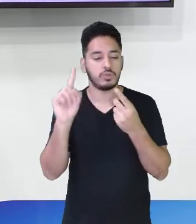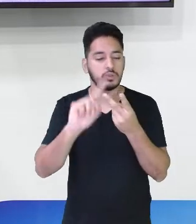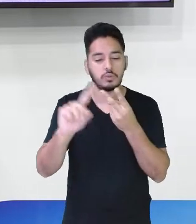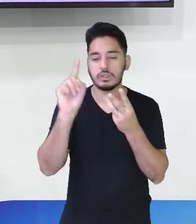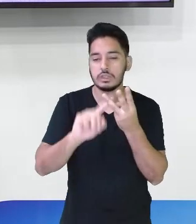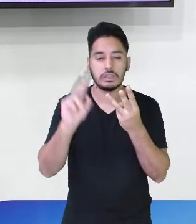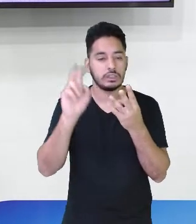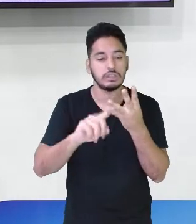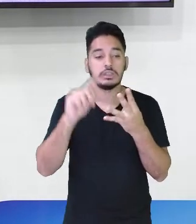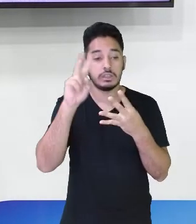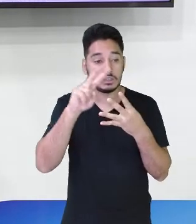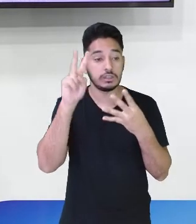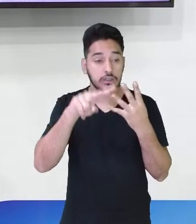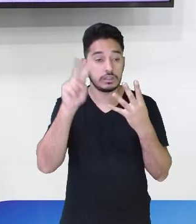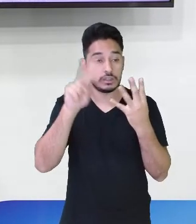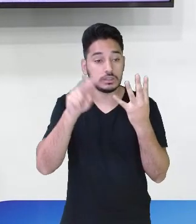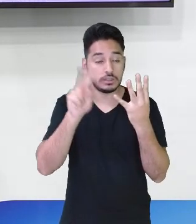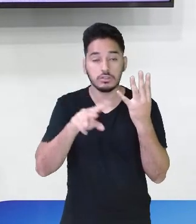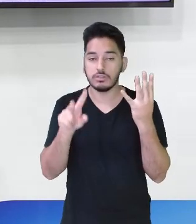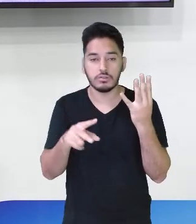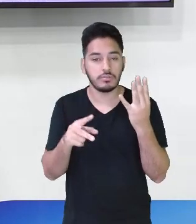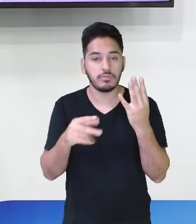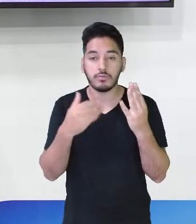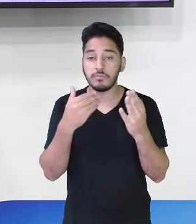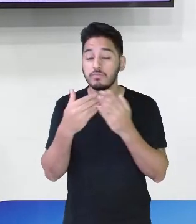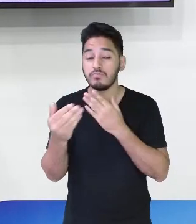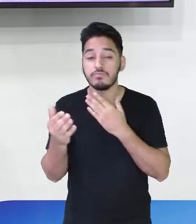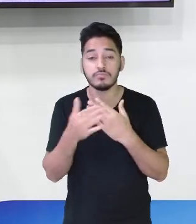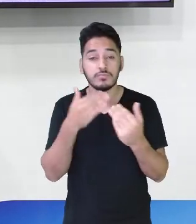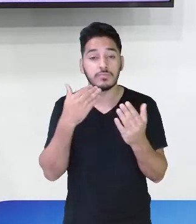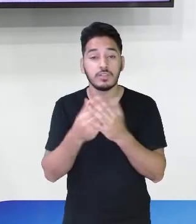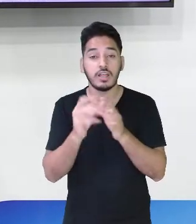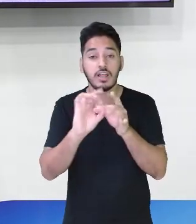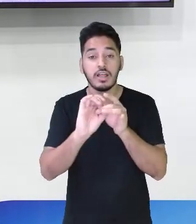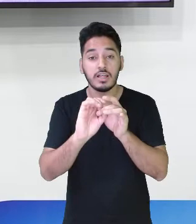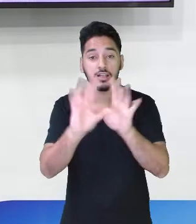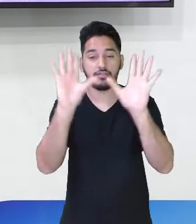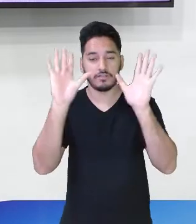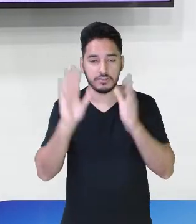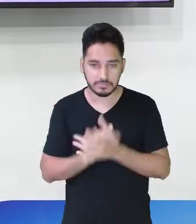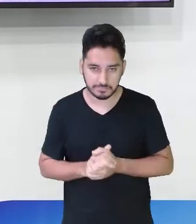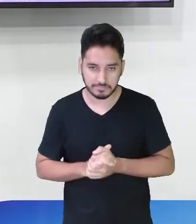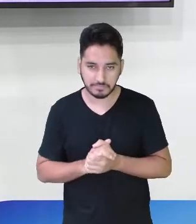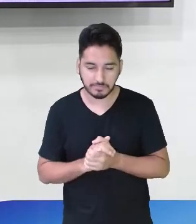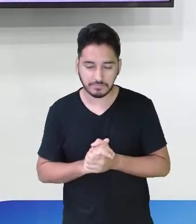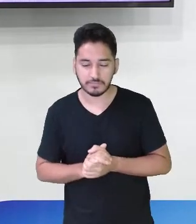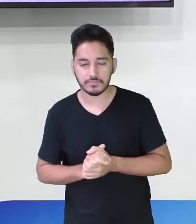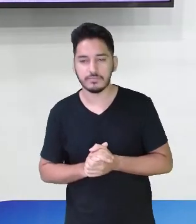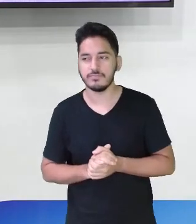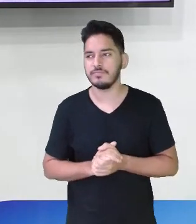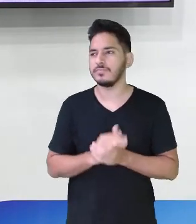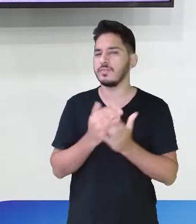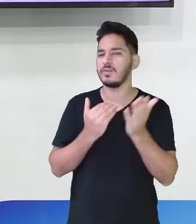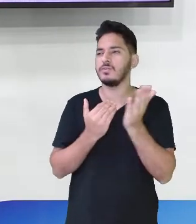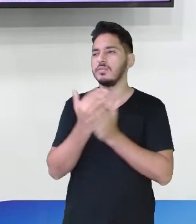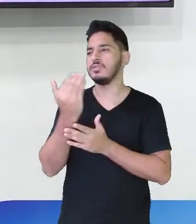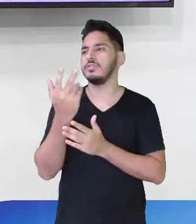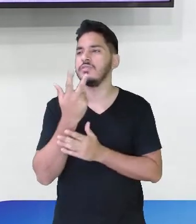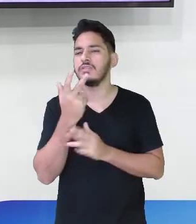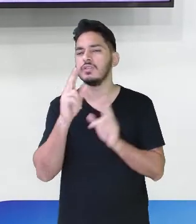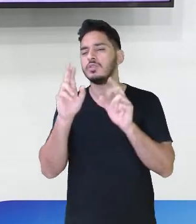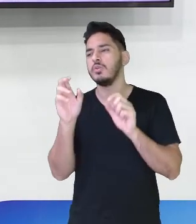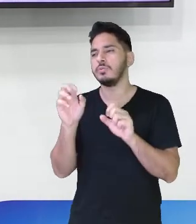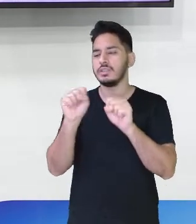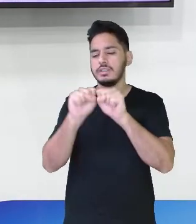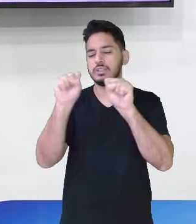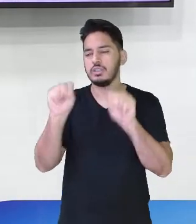2, 3, 4, 5. Depende de você, certo? A gente vai conversar um pouco sobre